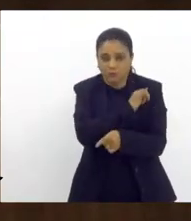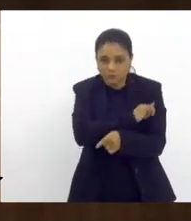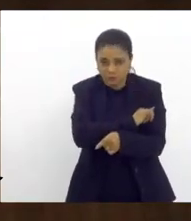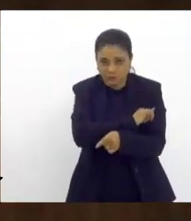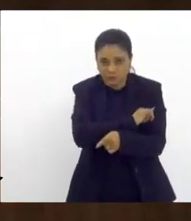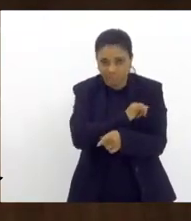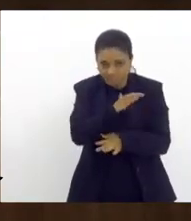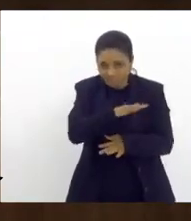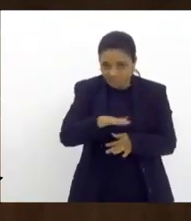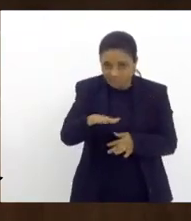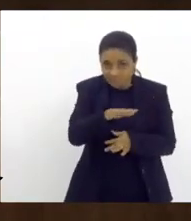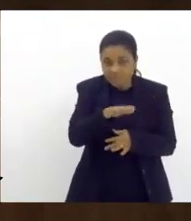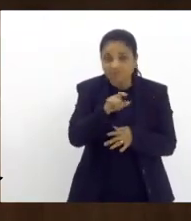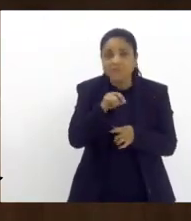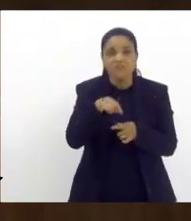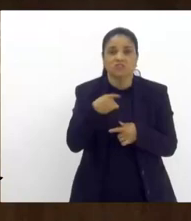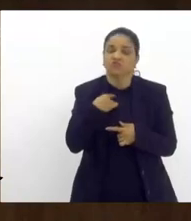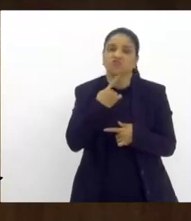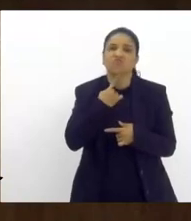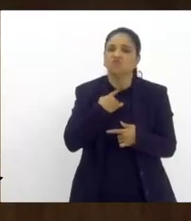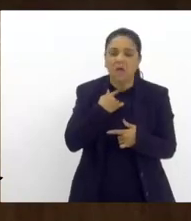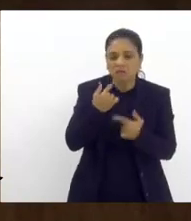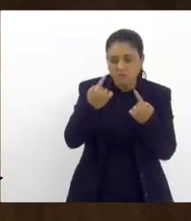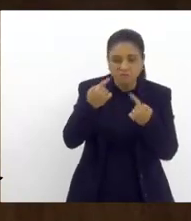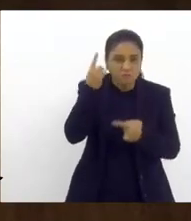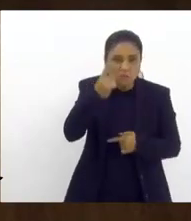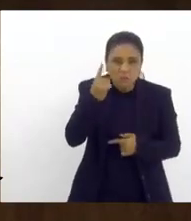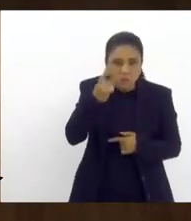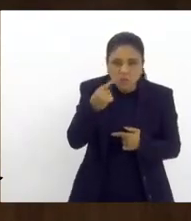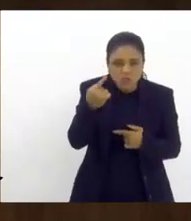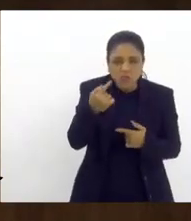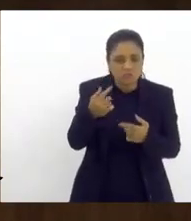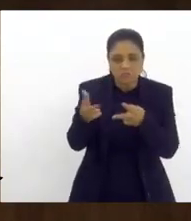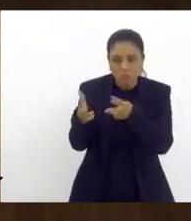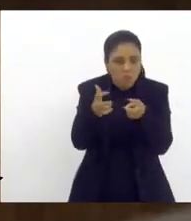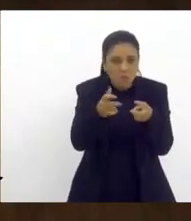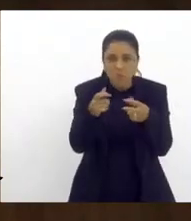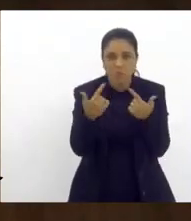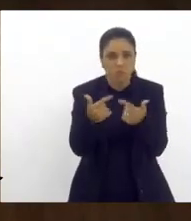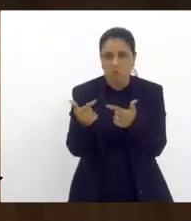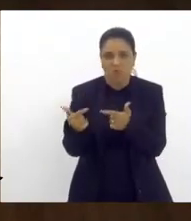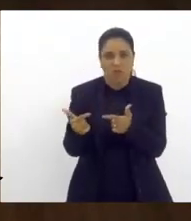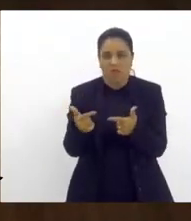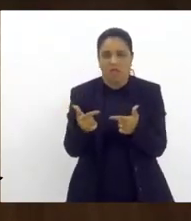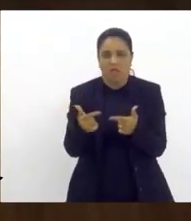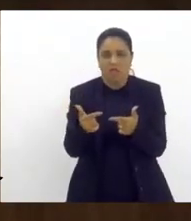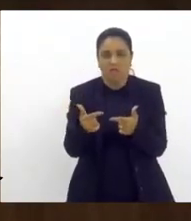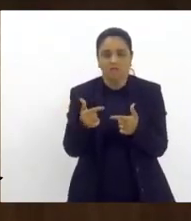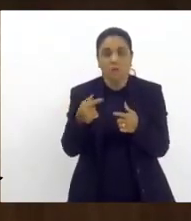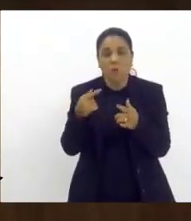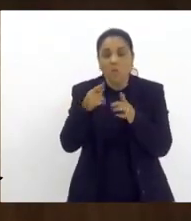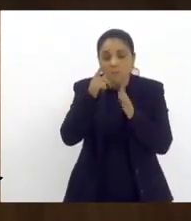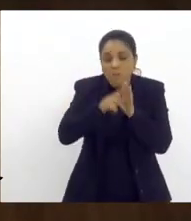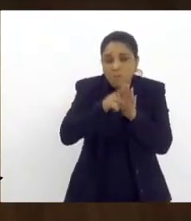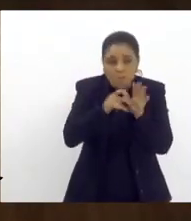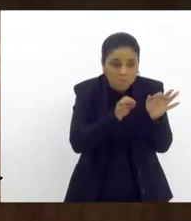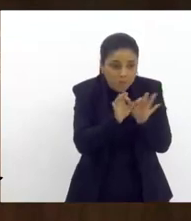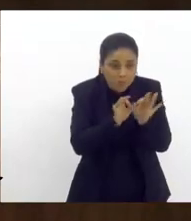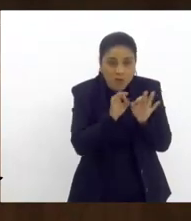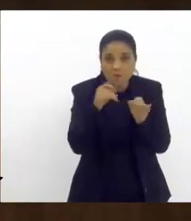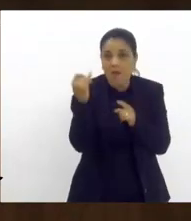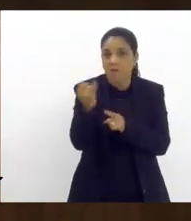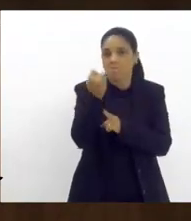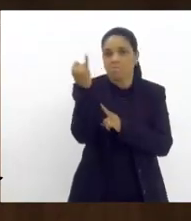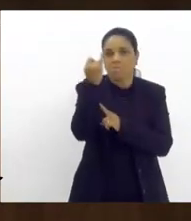não vemos vontade política de executar um programa que é tão importante no âmbito do Estado do Rio de Janeiro o